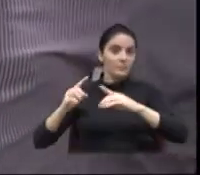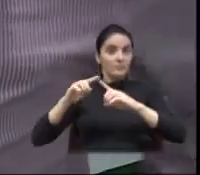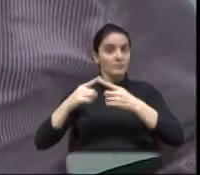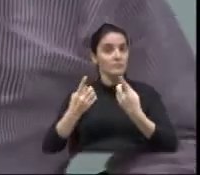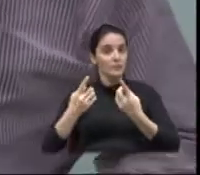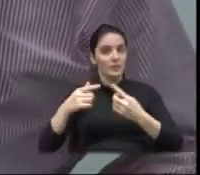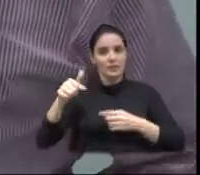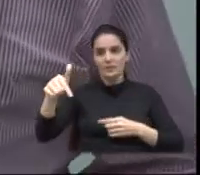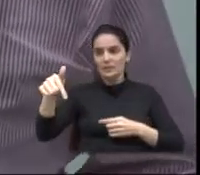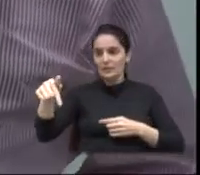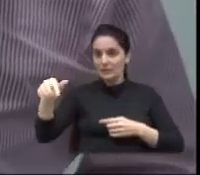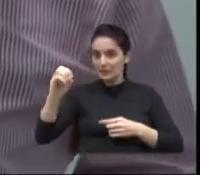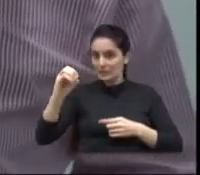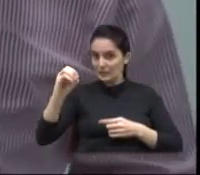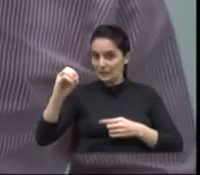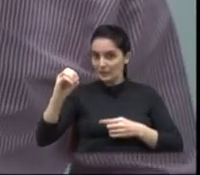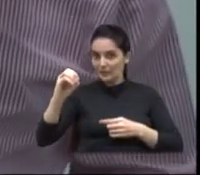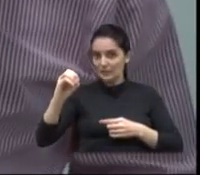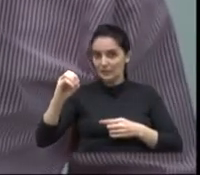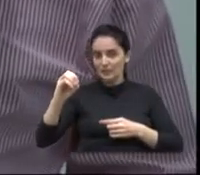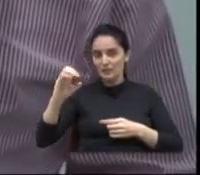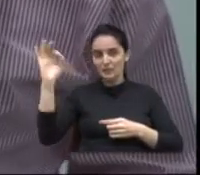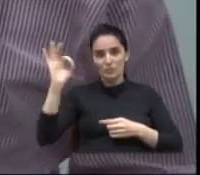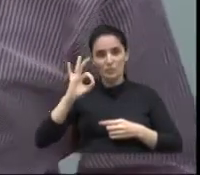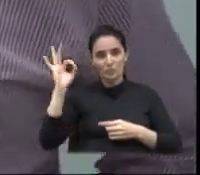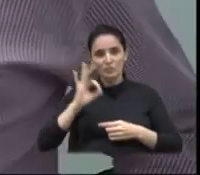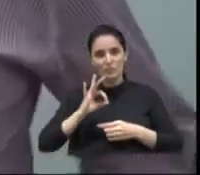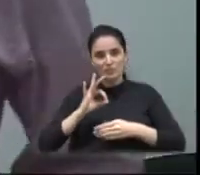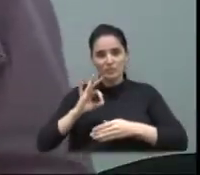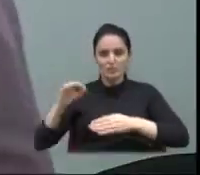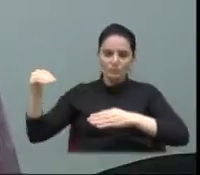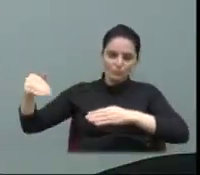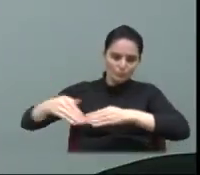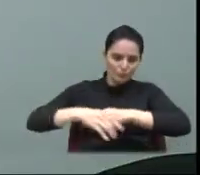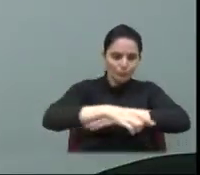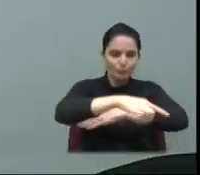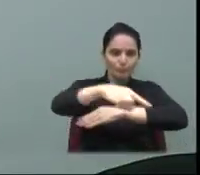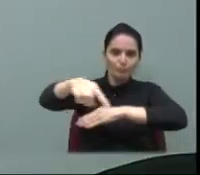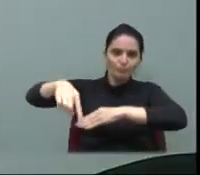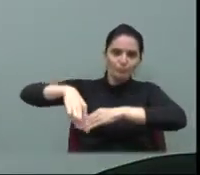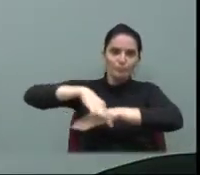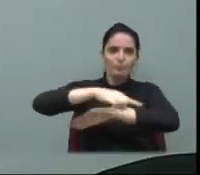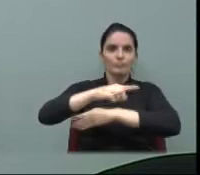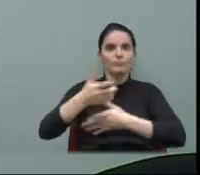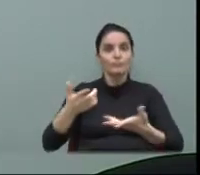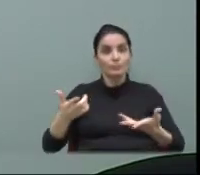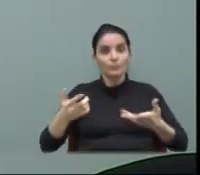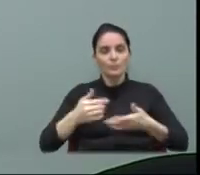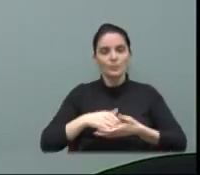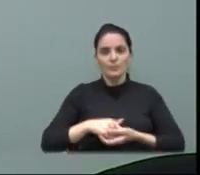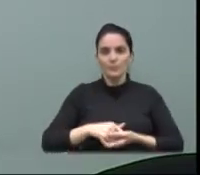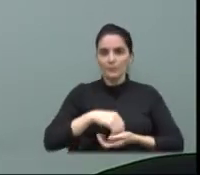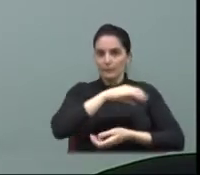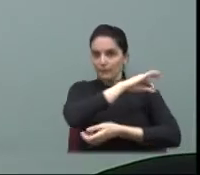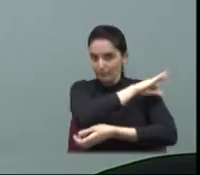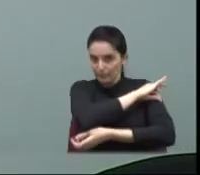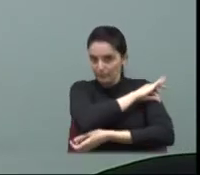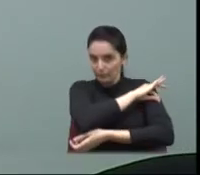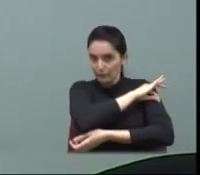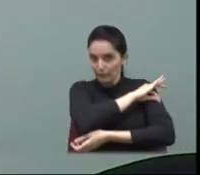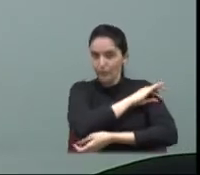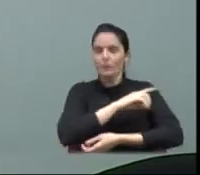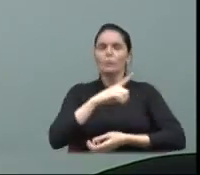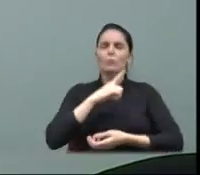70, 80% dos veículos daquela região passa por aquela situação. O prefeito Mário Botion tem